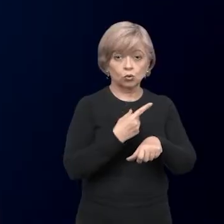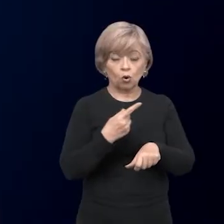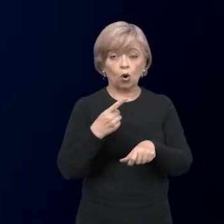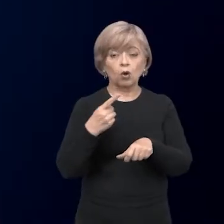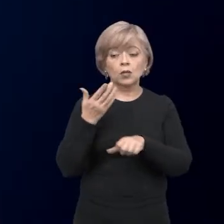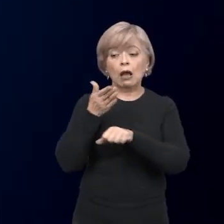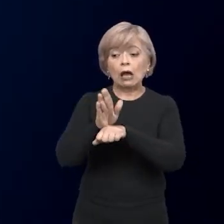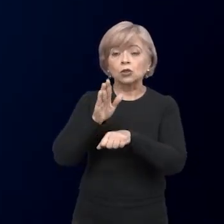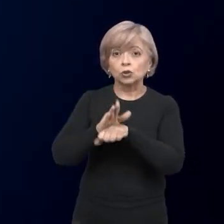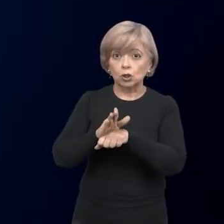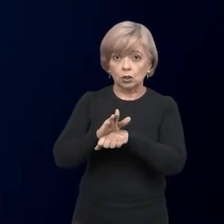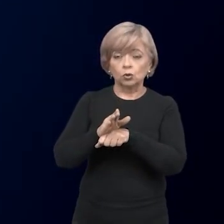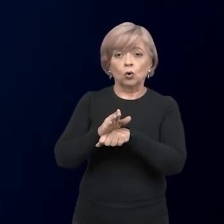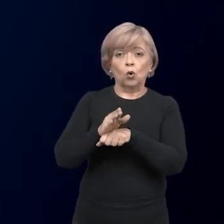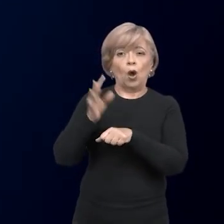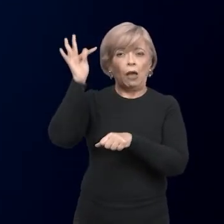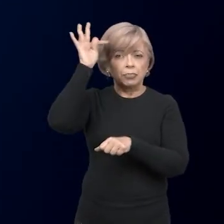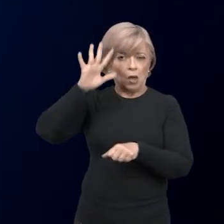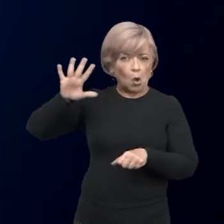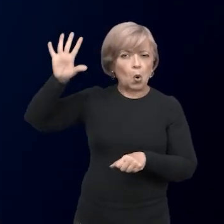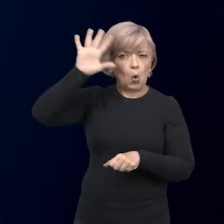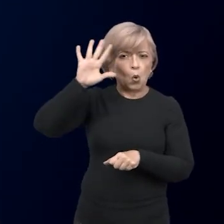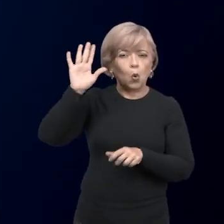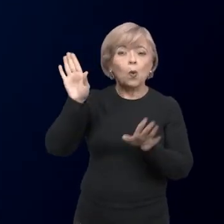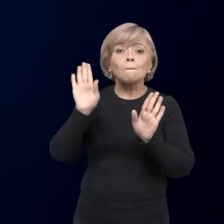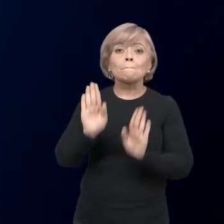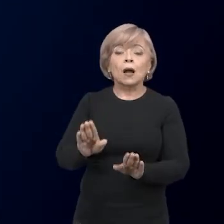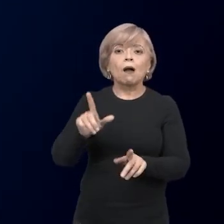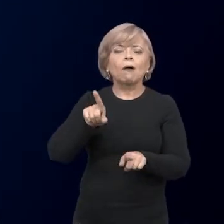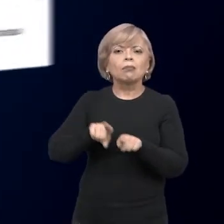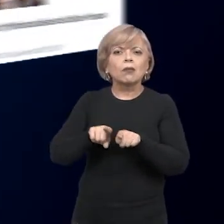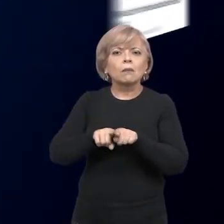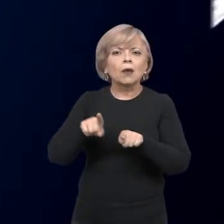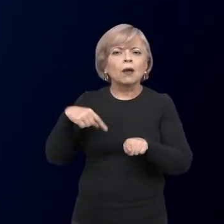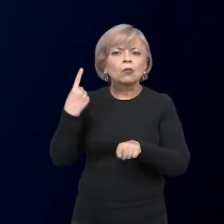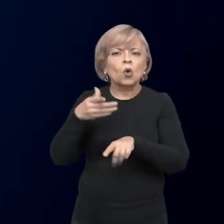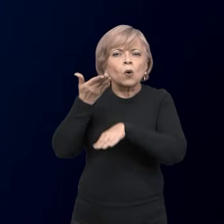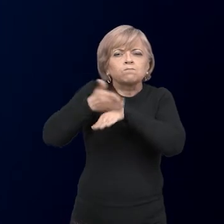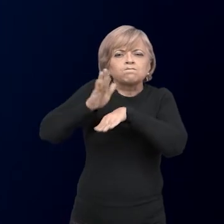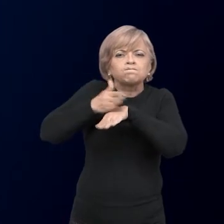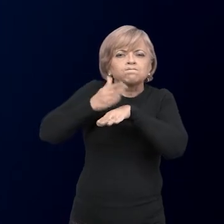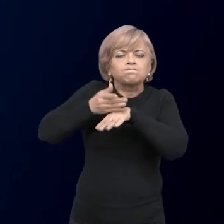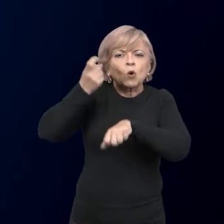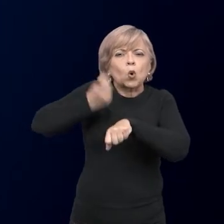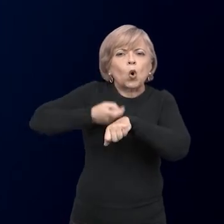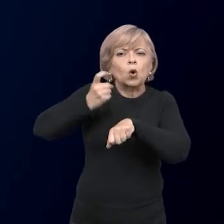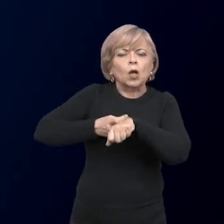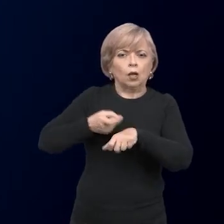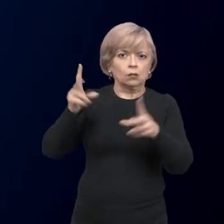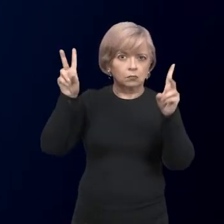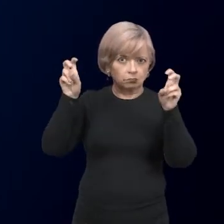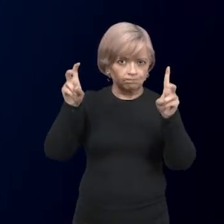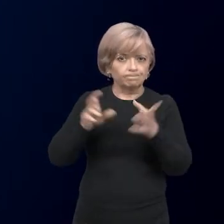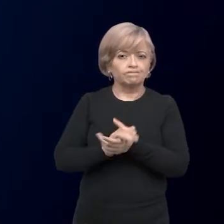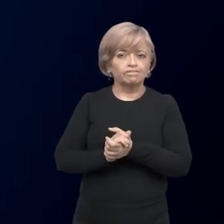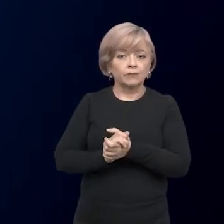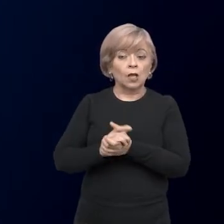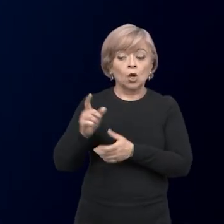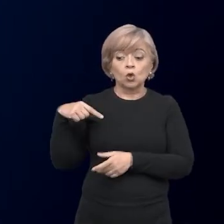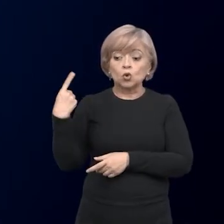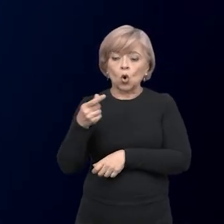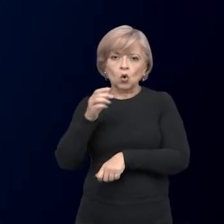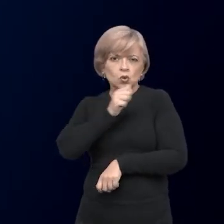damos a parte teórica mas também fazemos simulação de casos concretos para que os nossos capacitamos